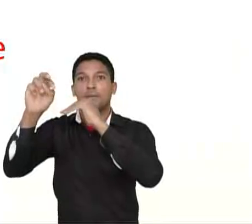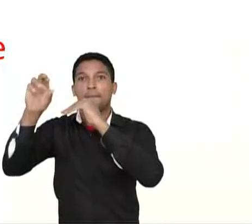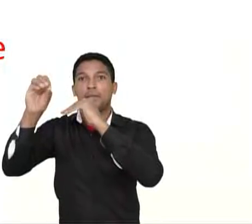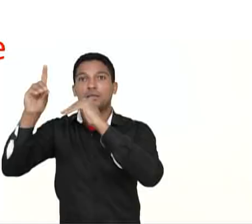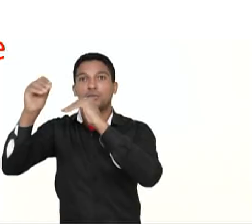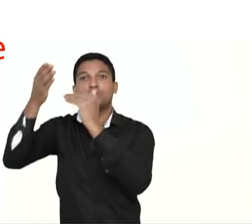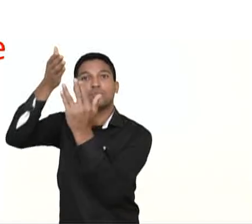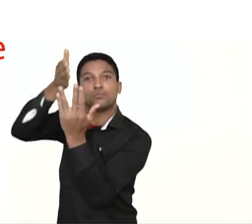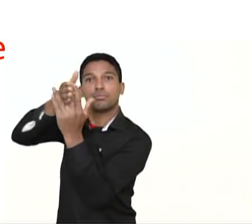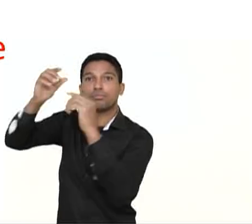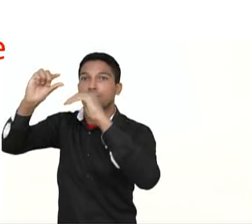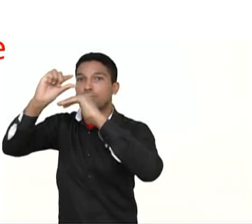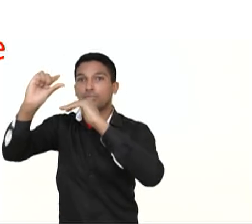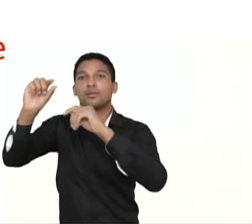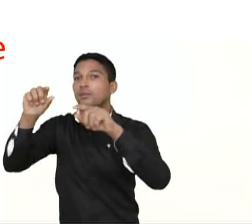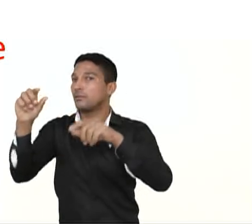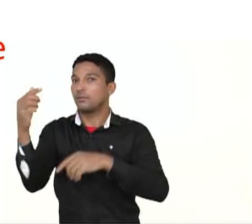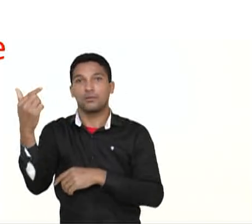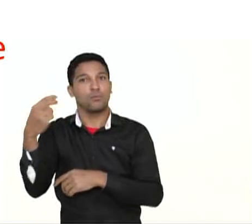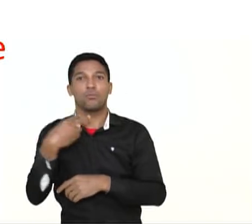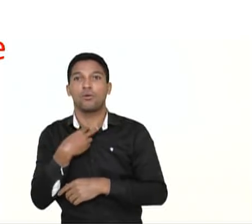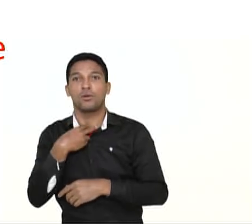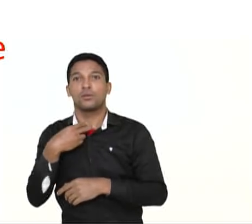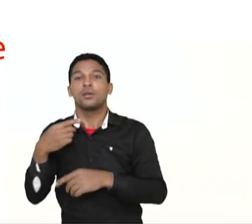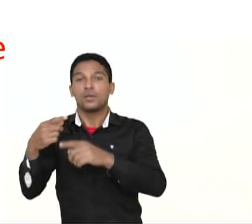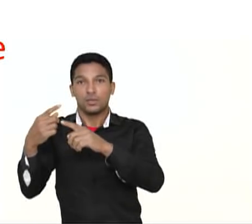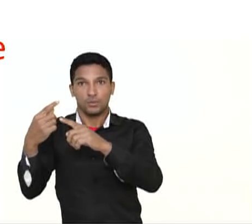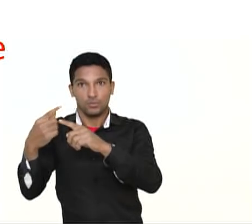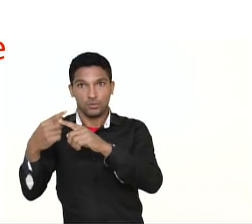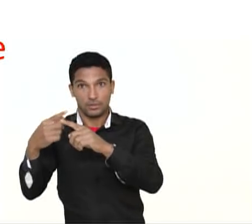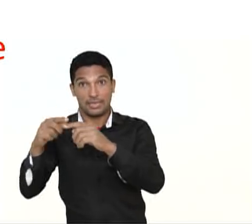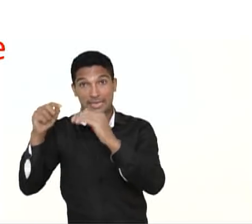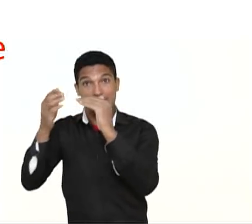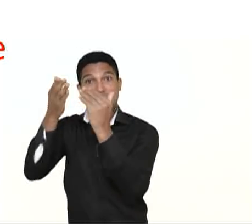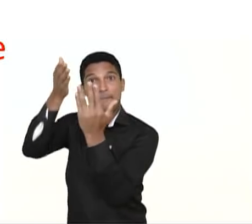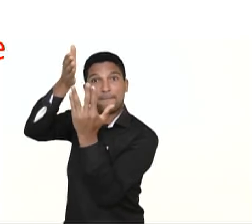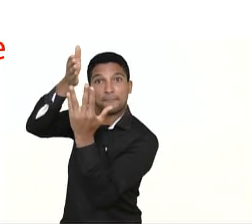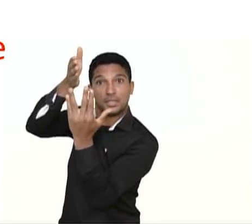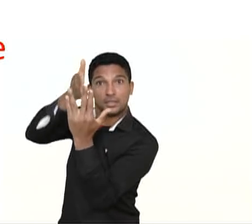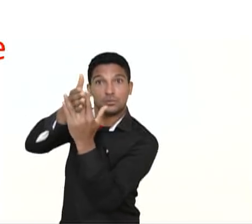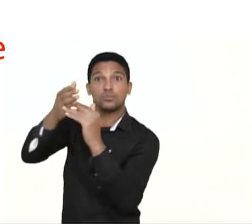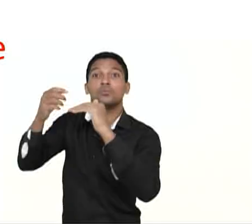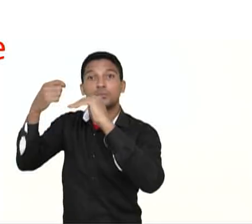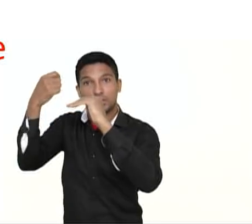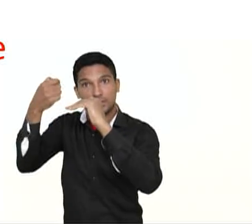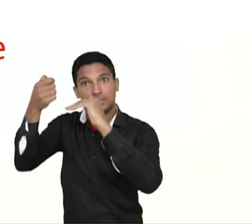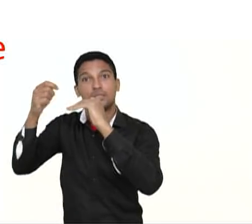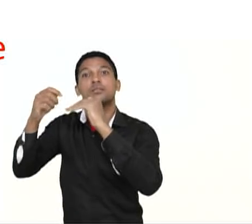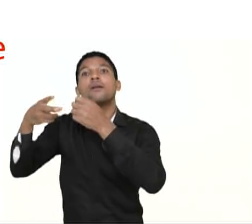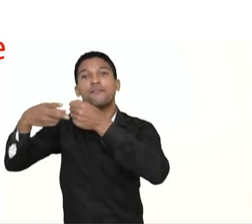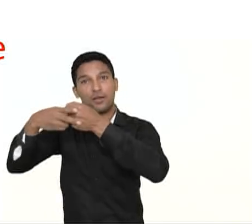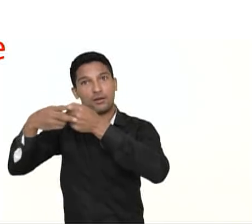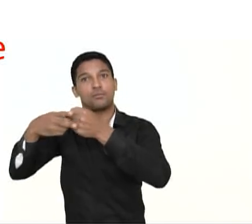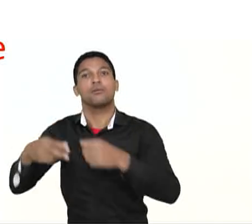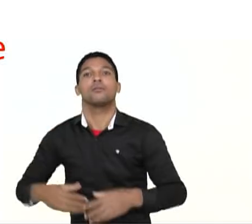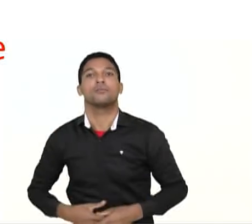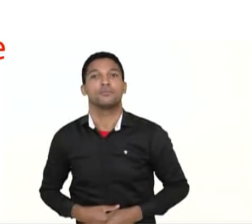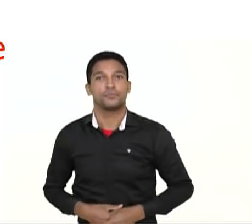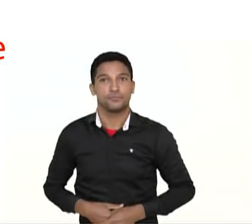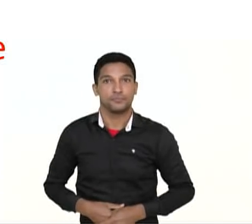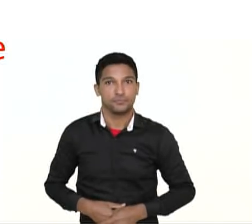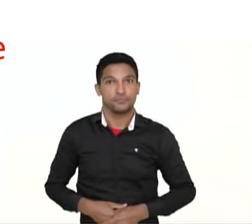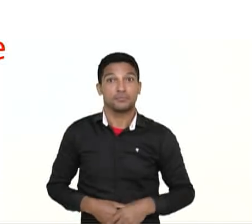presença de ao menos uma oração, certo? Então, você perceba que a frase nominal não